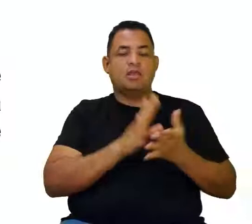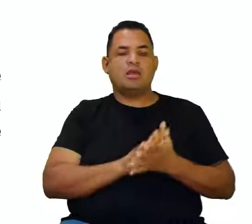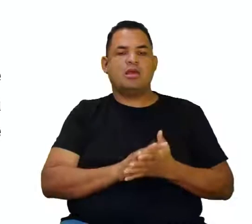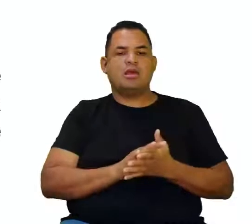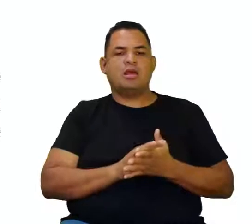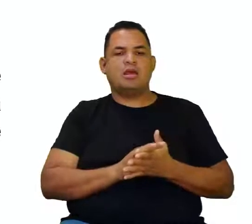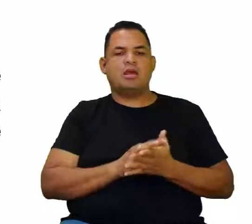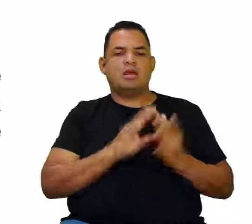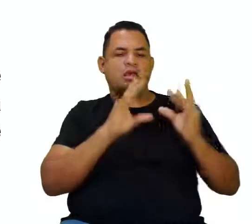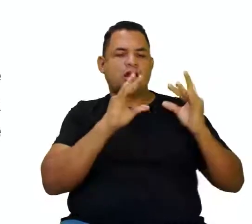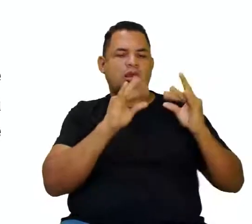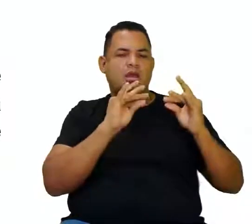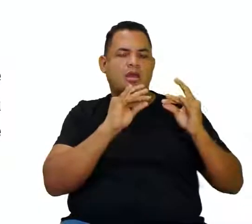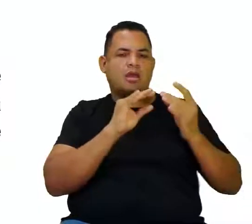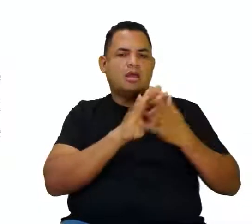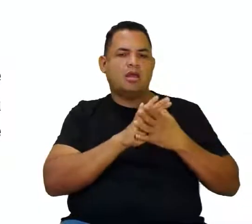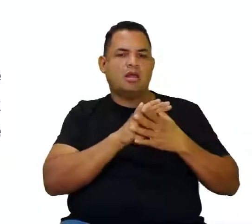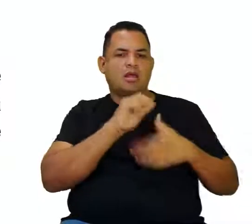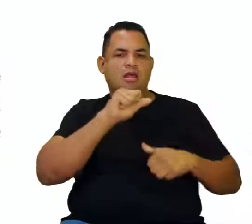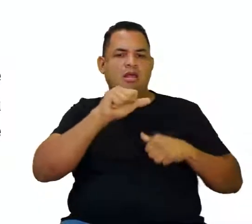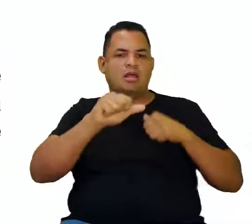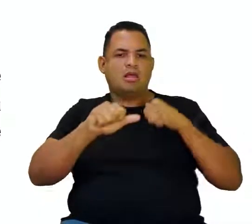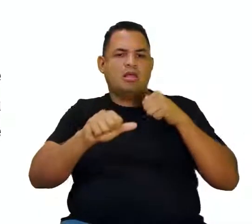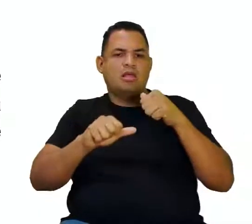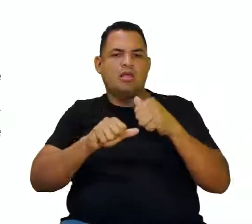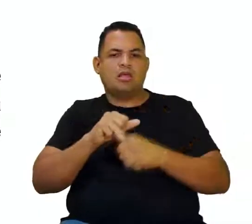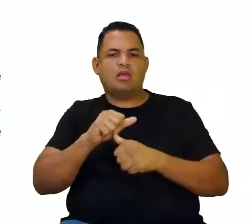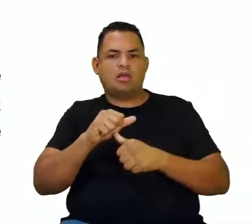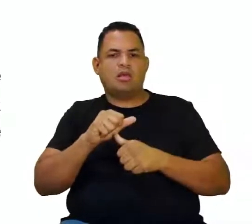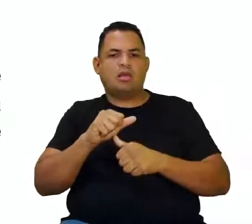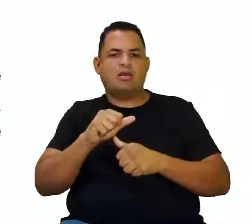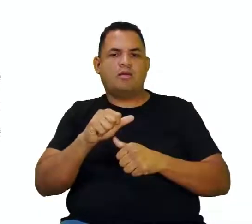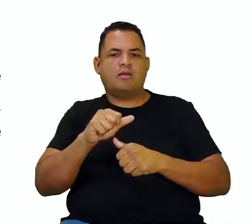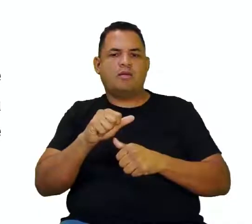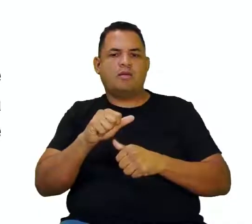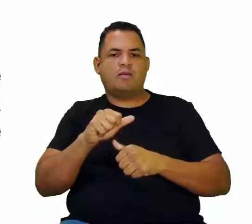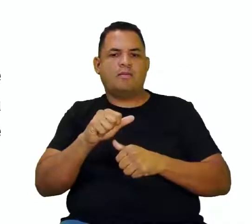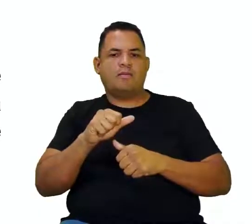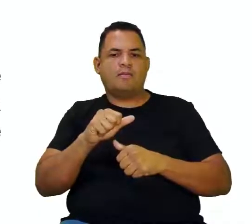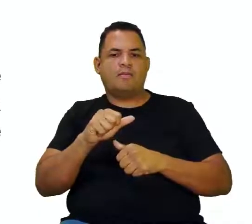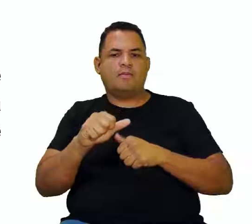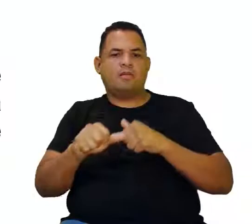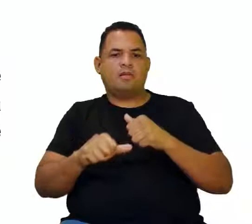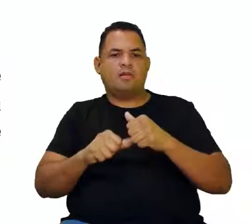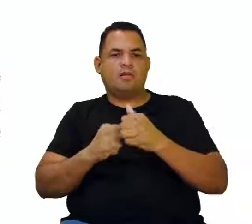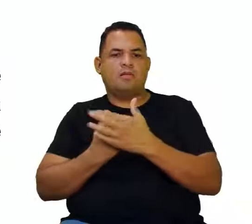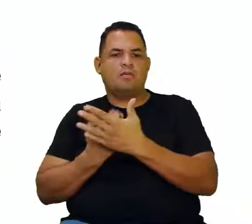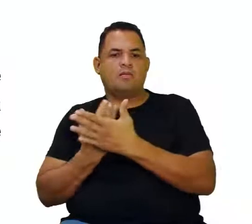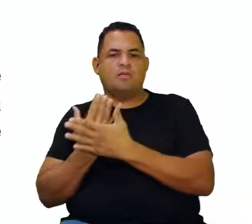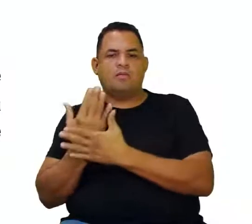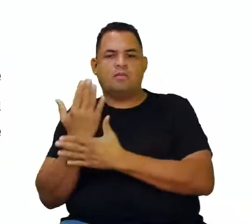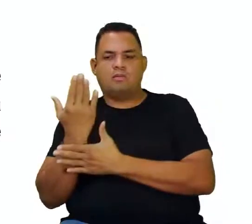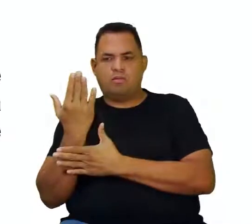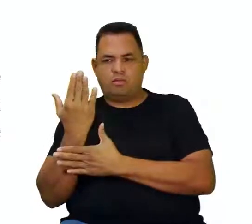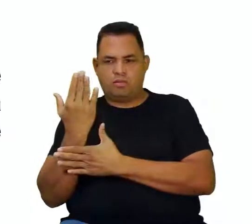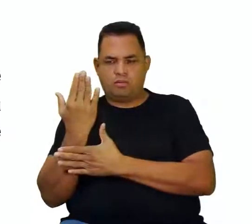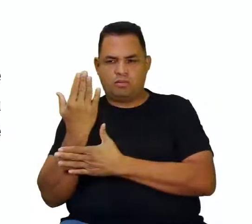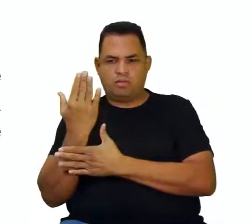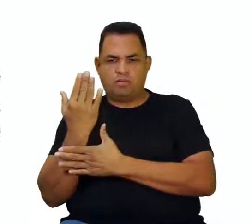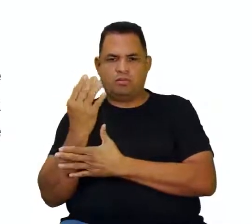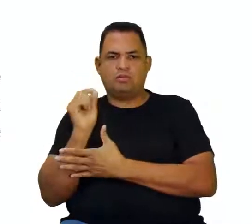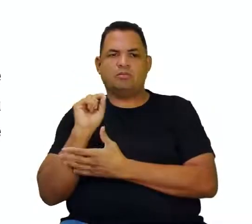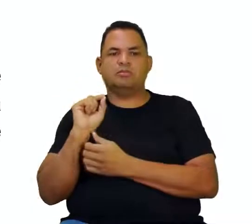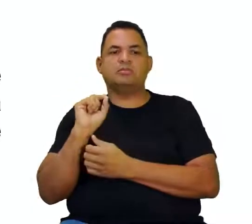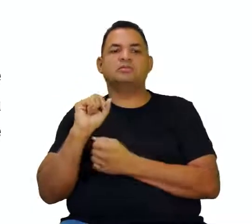água saia da fase líquida e vá para a fase gasosa, para o vapor de água. O que